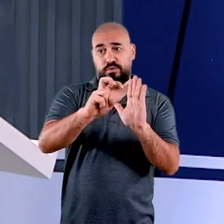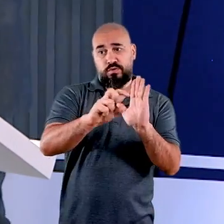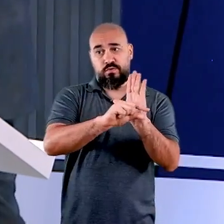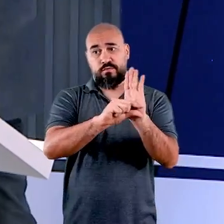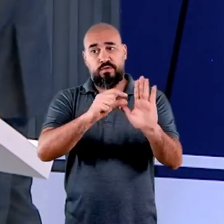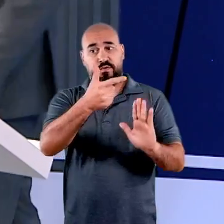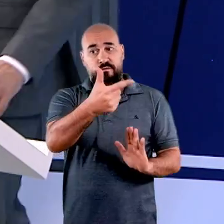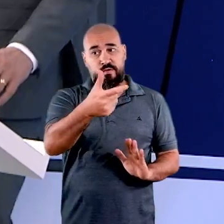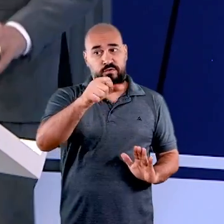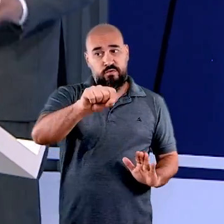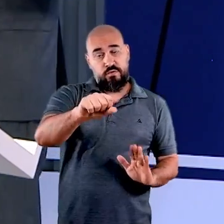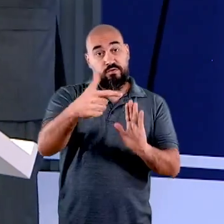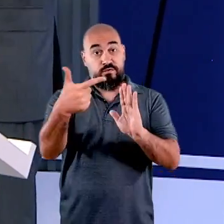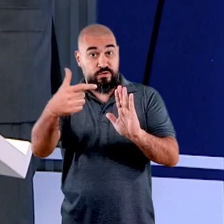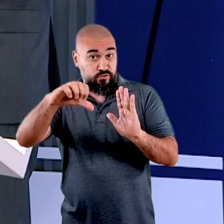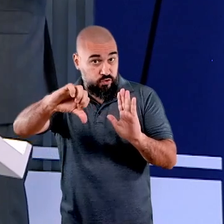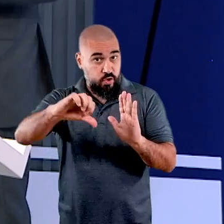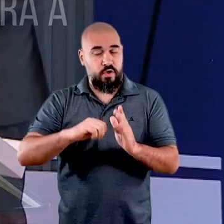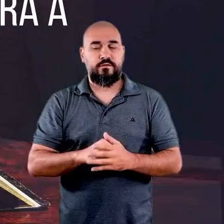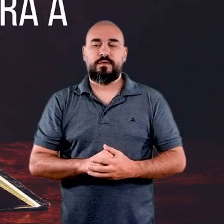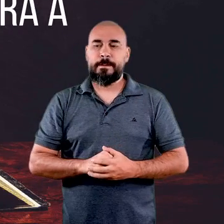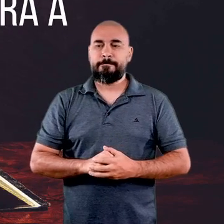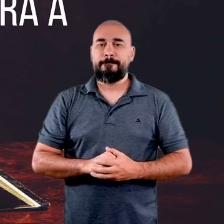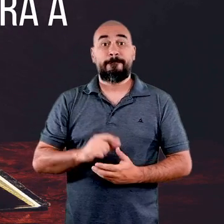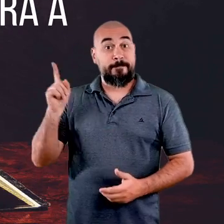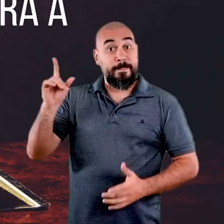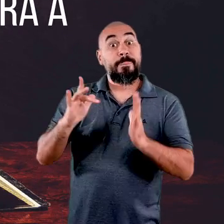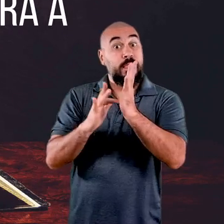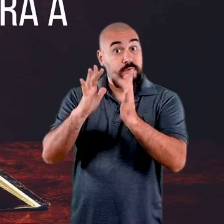e 29, palavras do próprio Cristo.